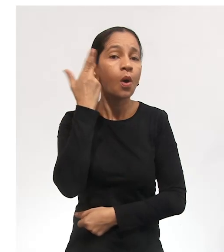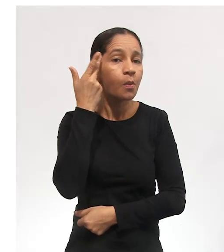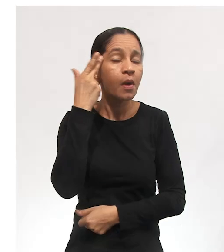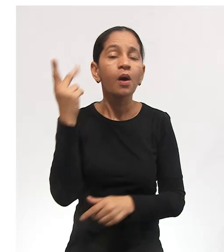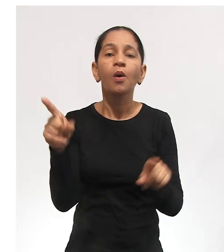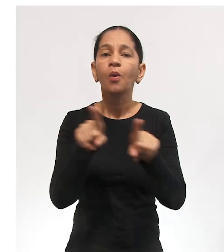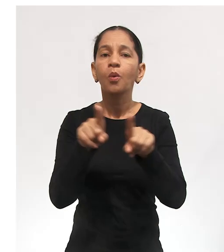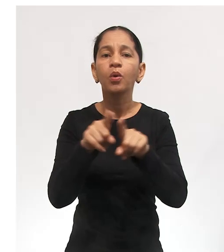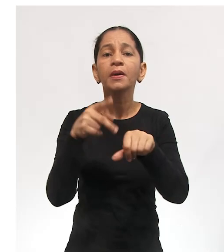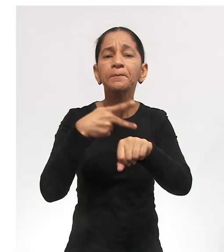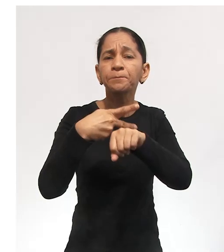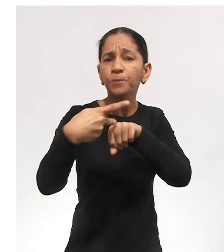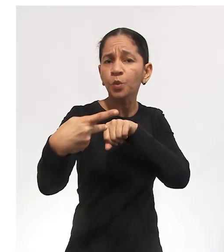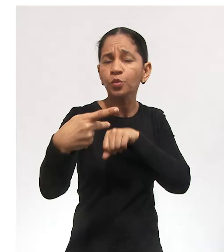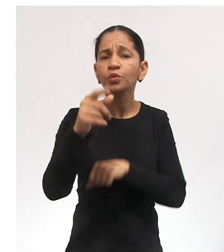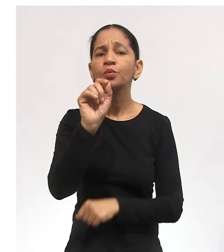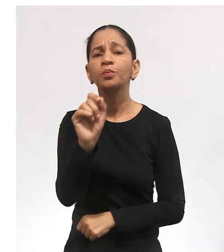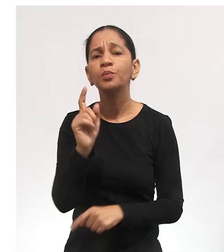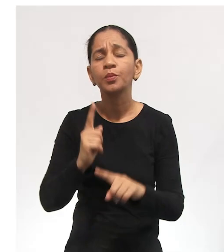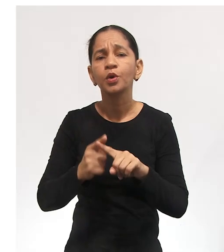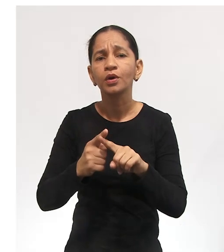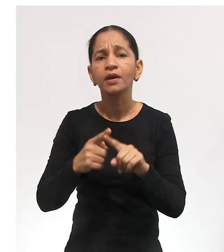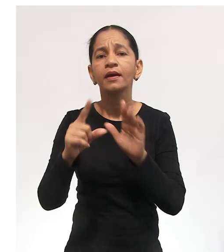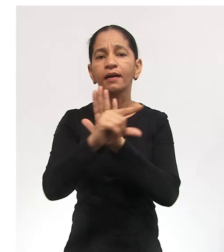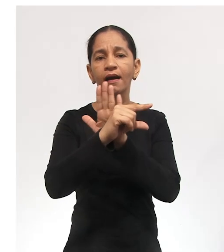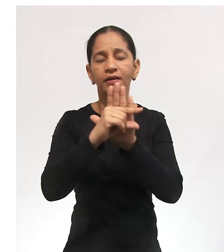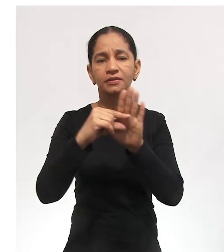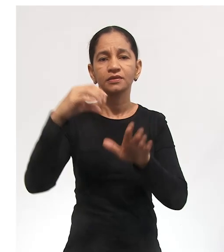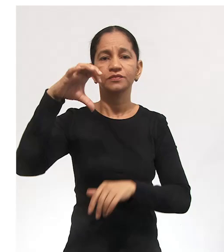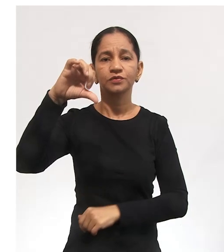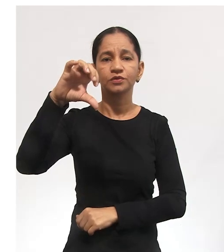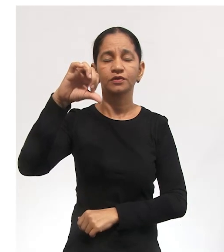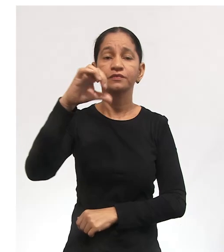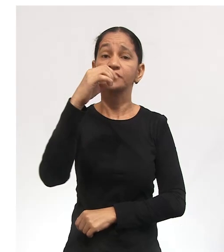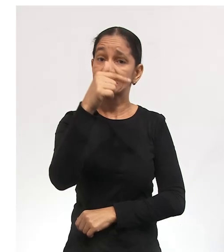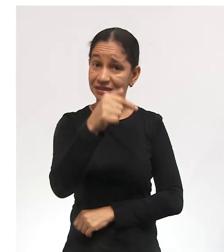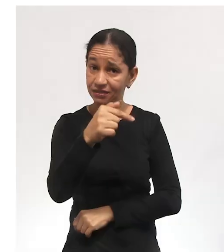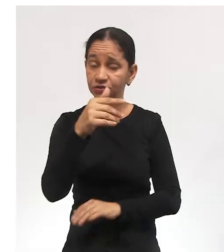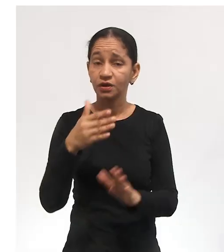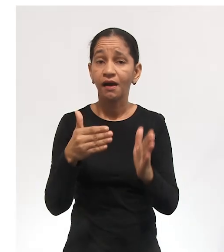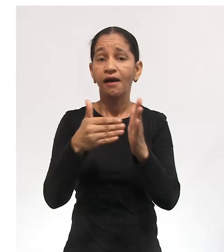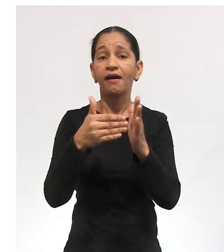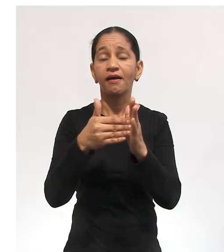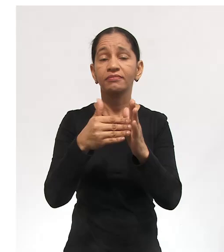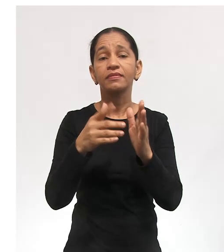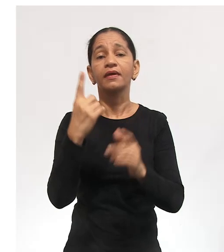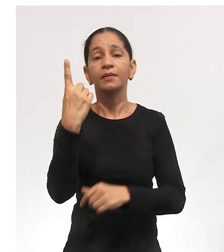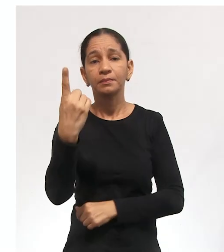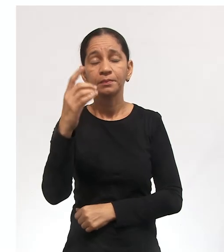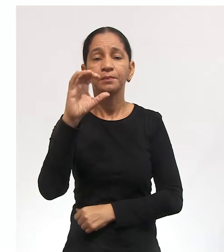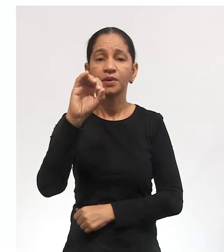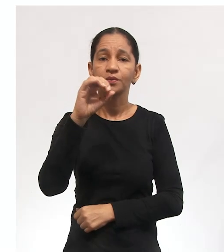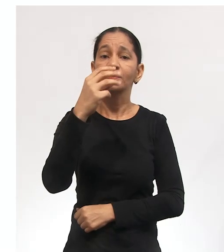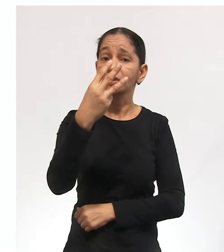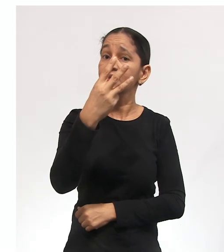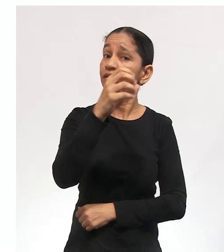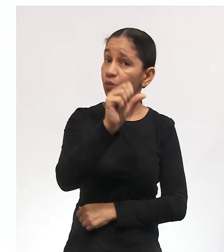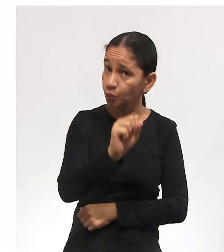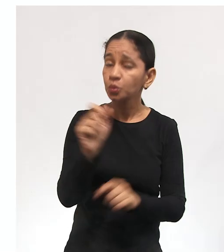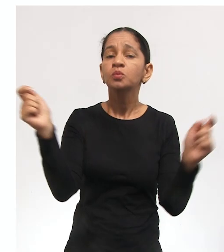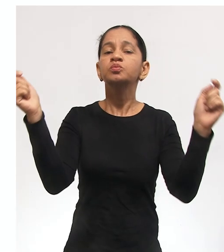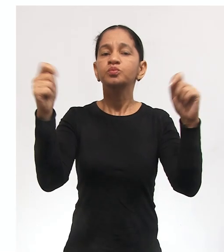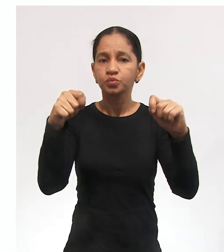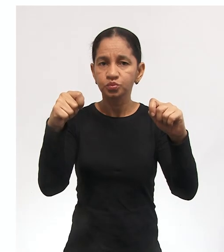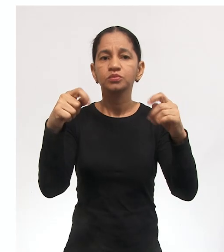que está prevista nos artigos 997 até o artigo 1038. Ainda temos